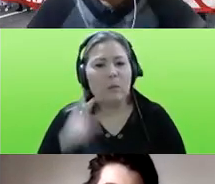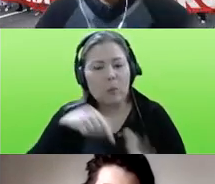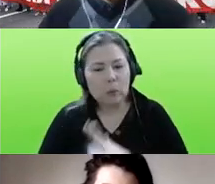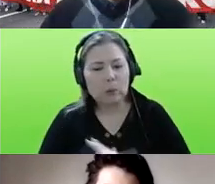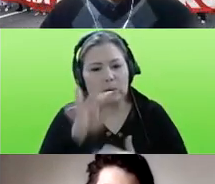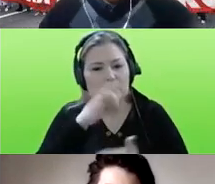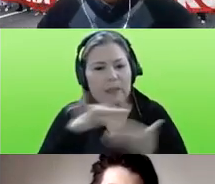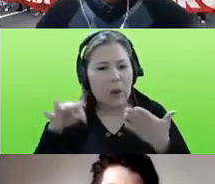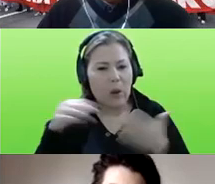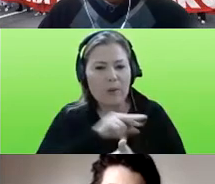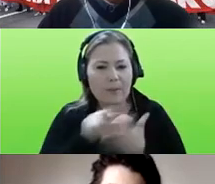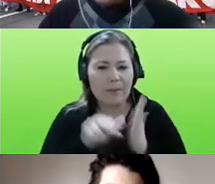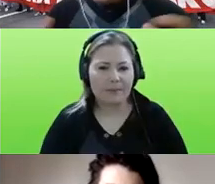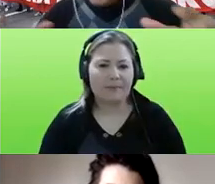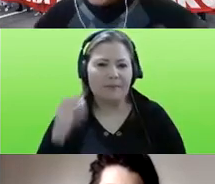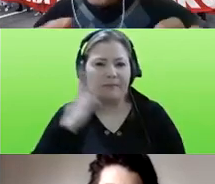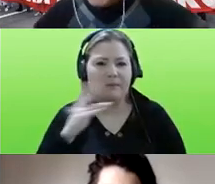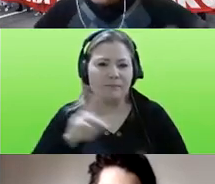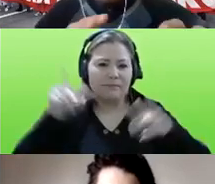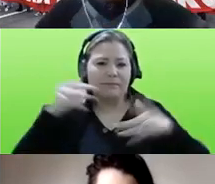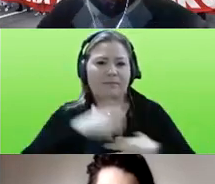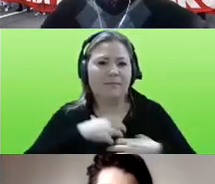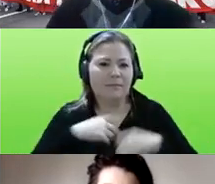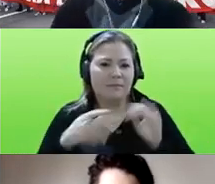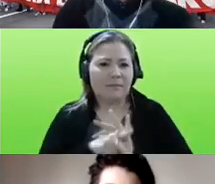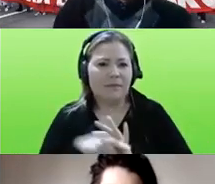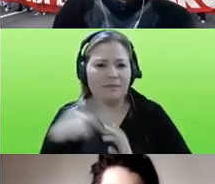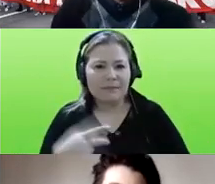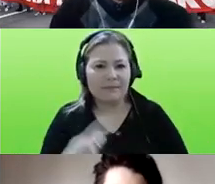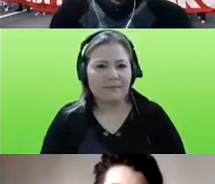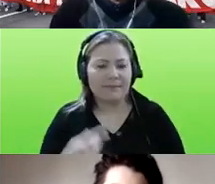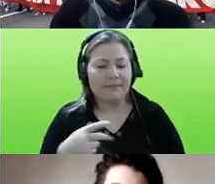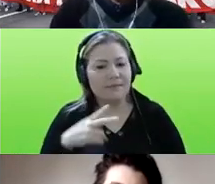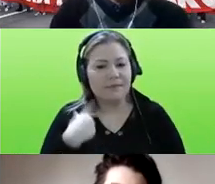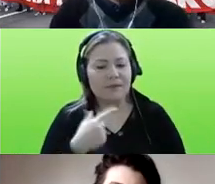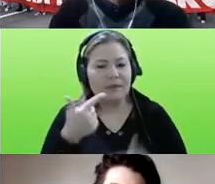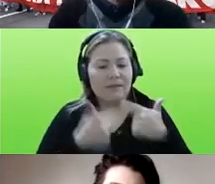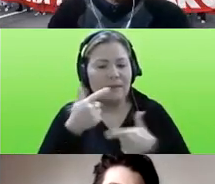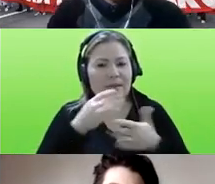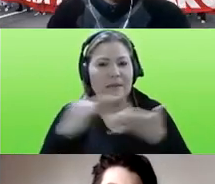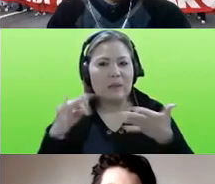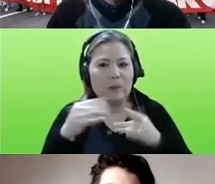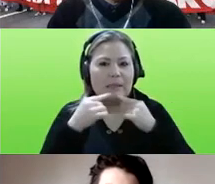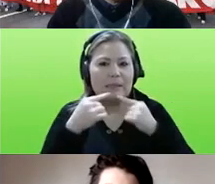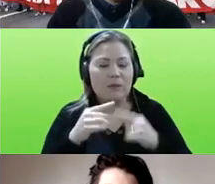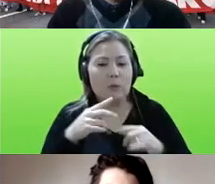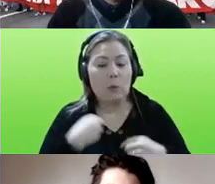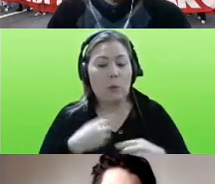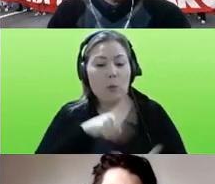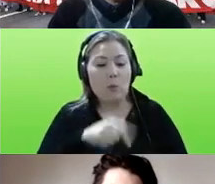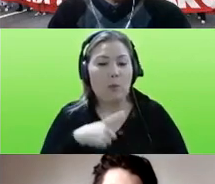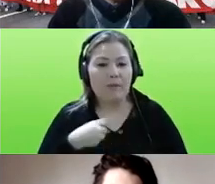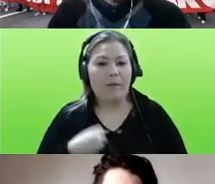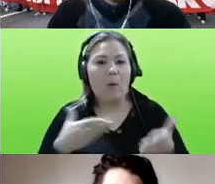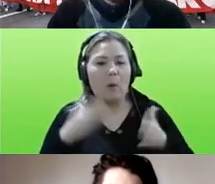teórico. Não é? Isso faz parte também do que a gente trabalha em teoria crítica. Não é? O mundo vive hoje muito em